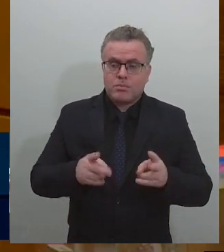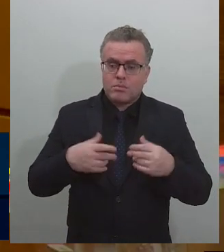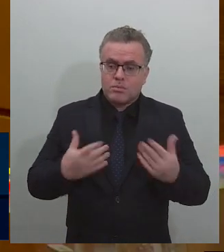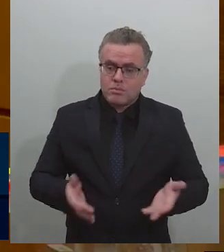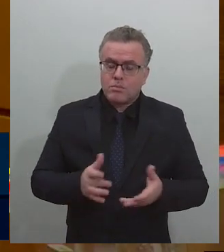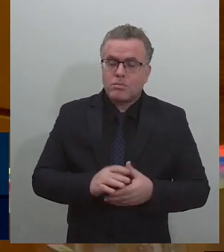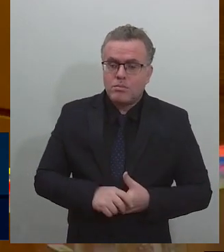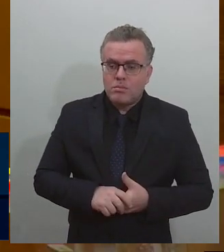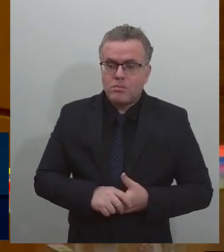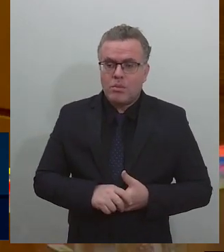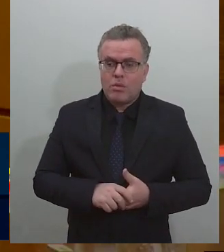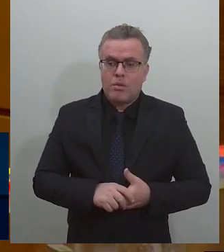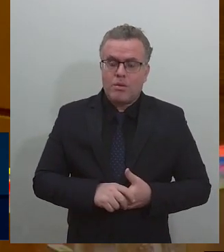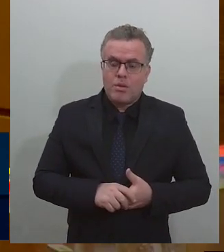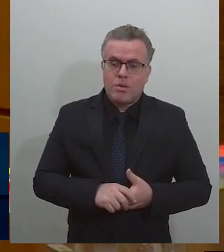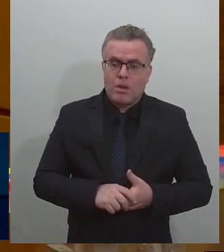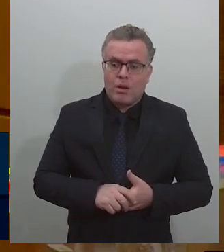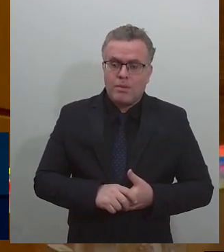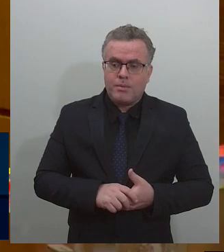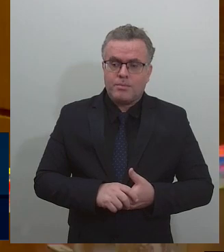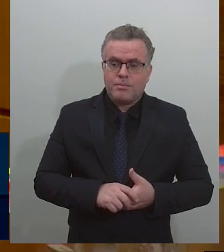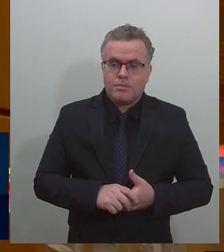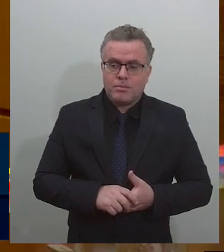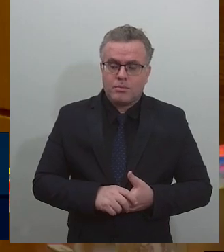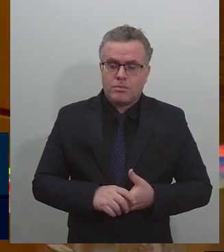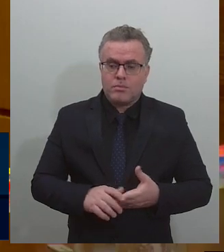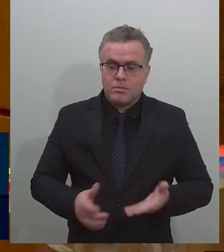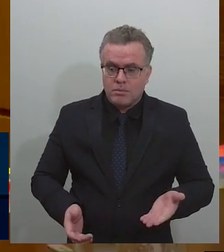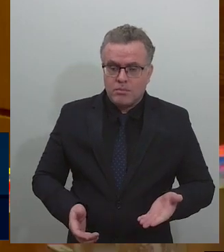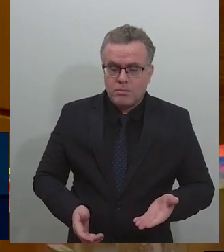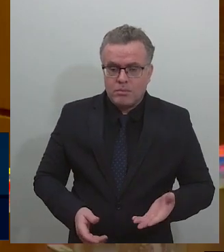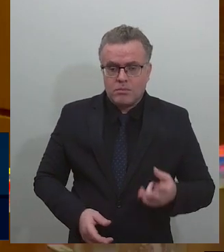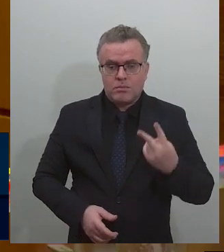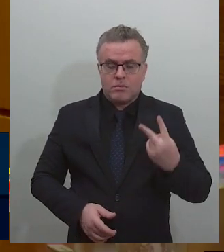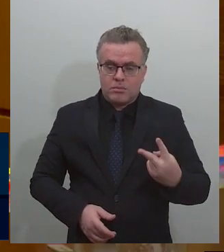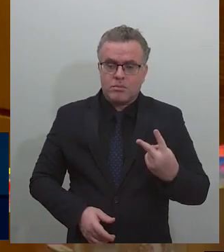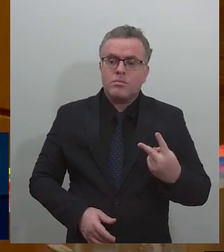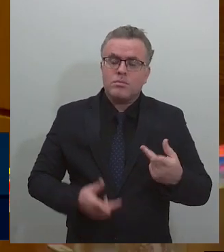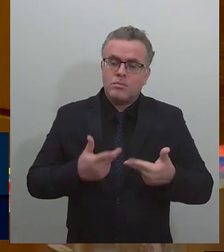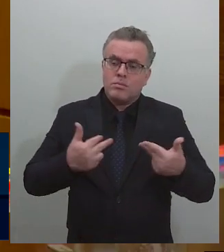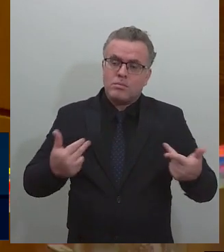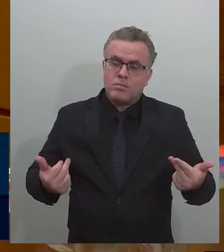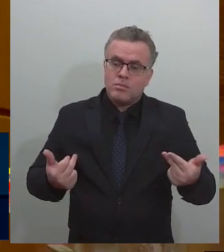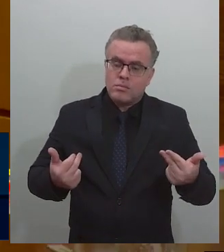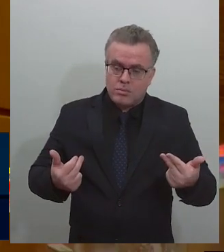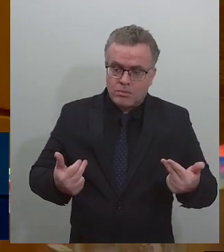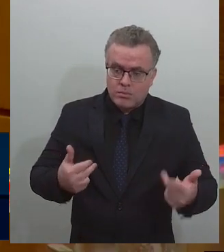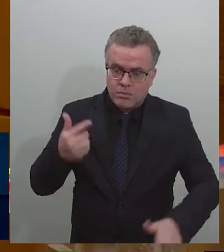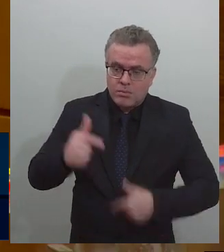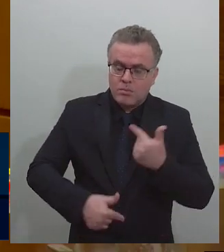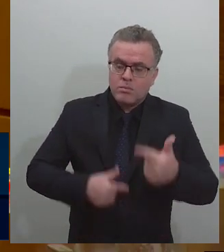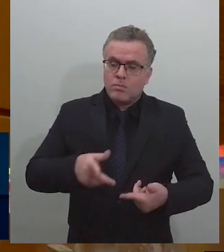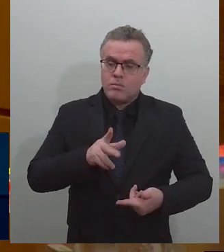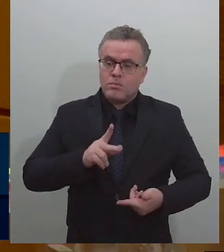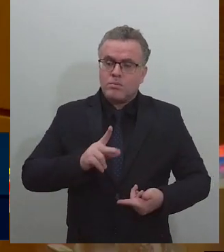E essas duas atividades, né, têm esse objetivo da gente